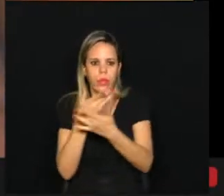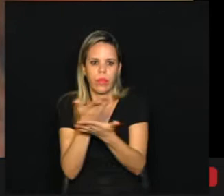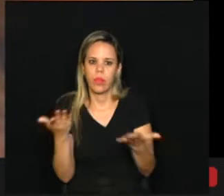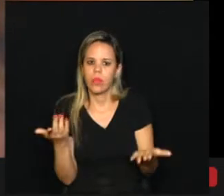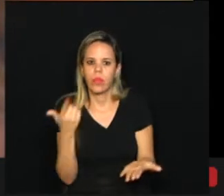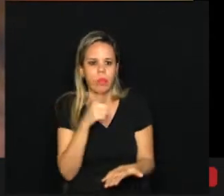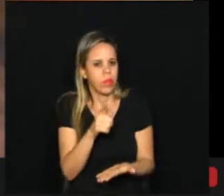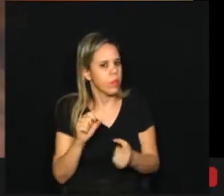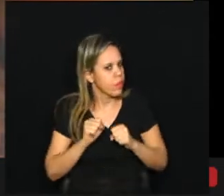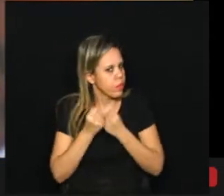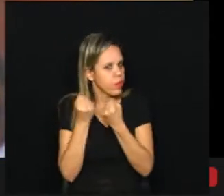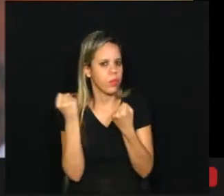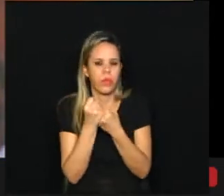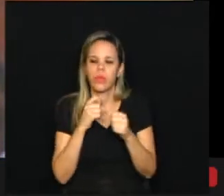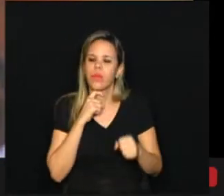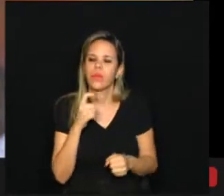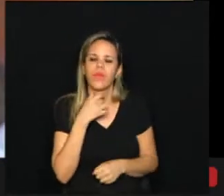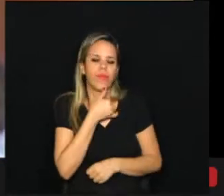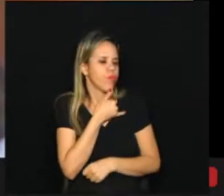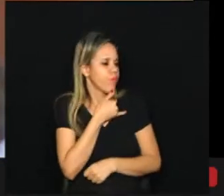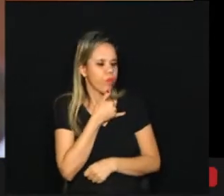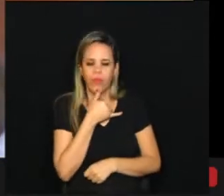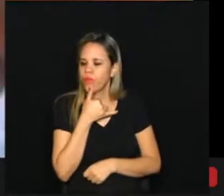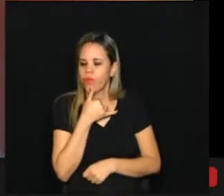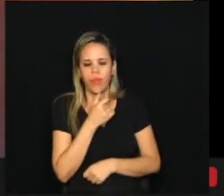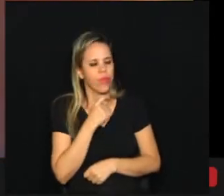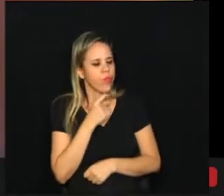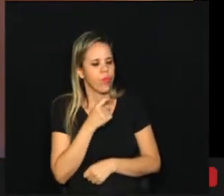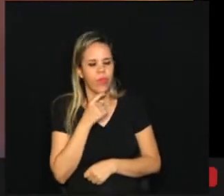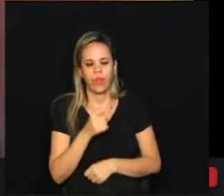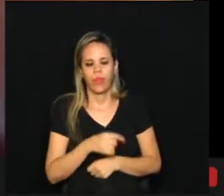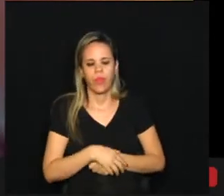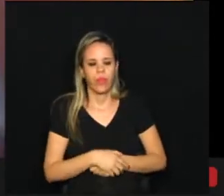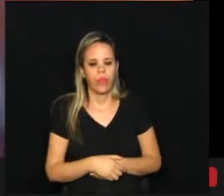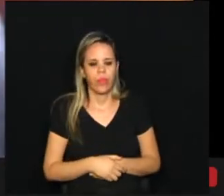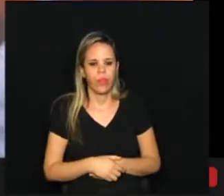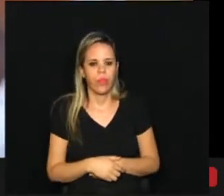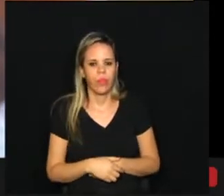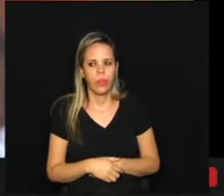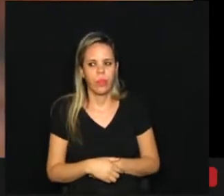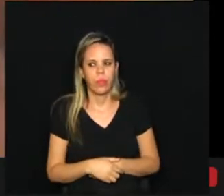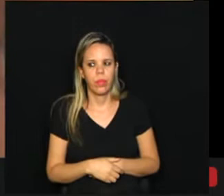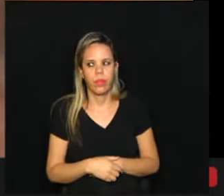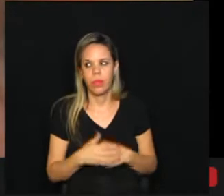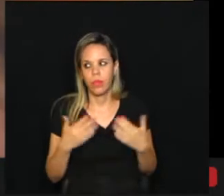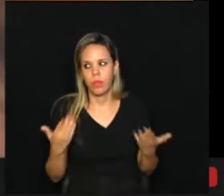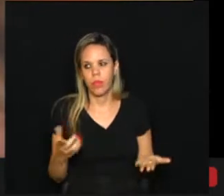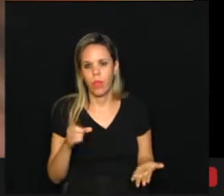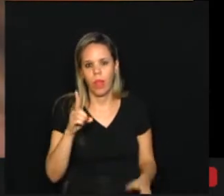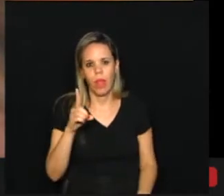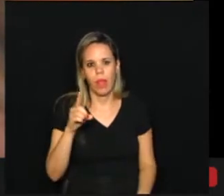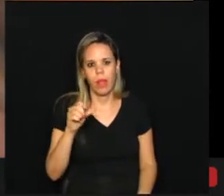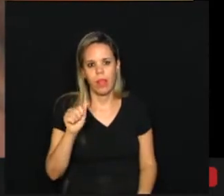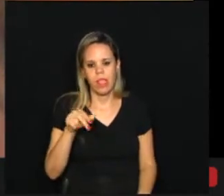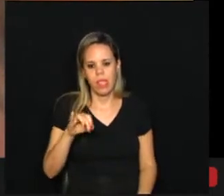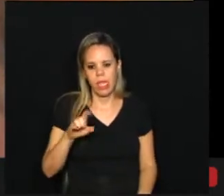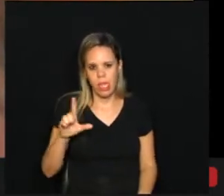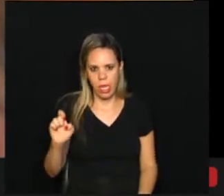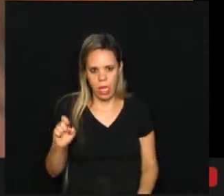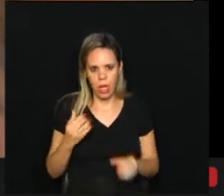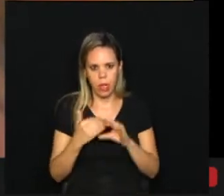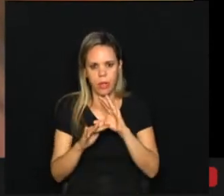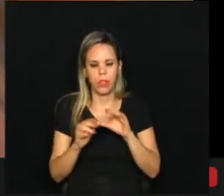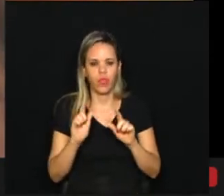não foi, infelizmente, defendido por ninguém. Tá? Então, a Daniele mandou essas mensagens